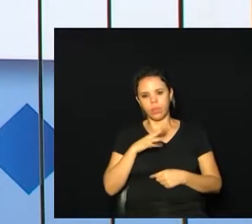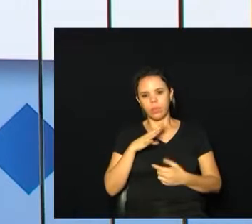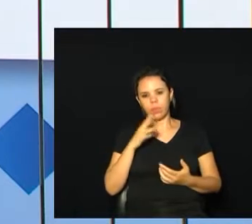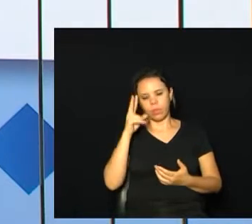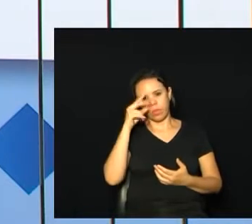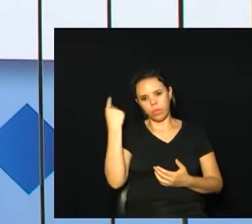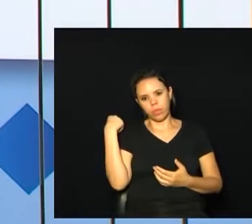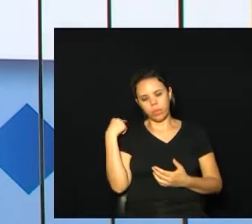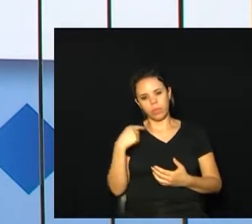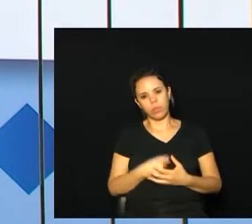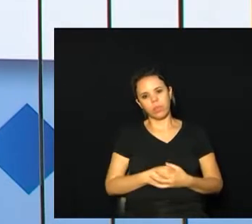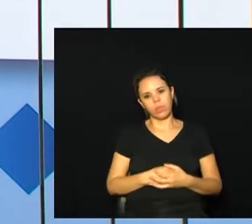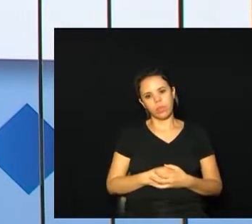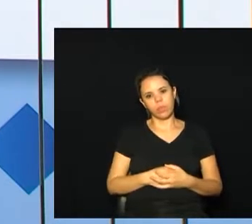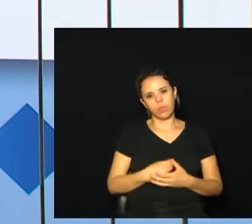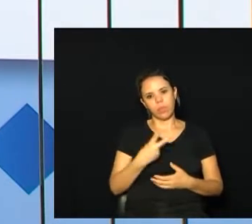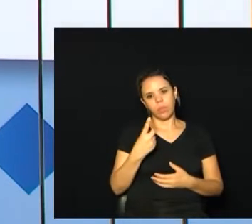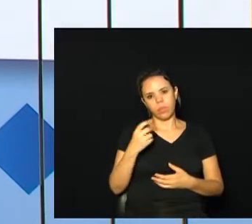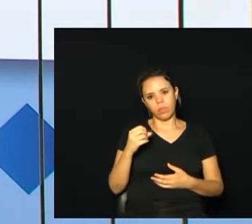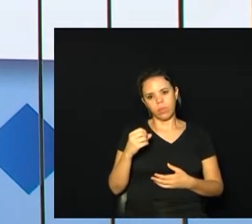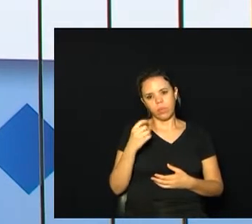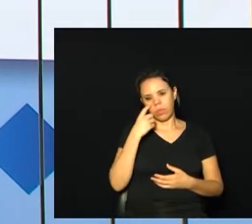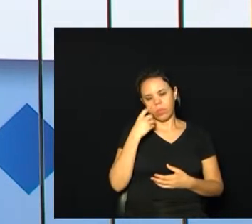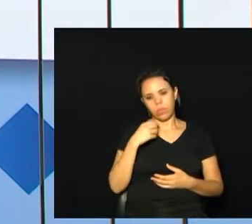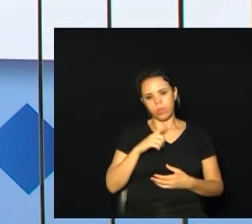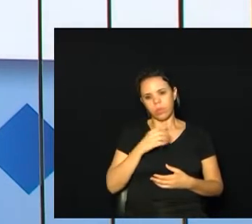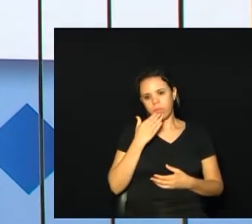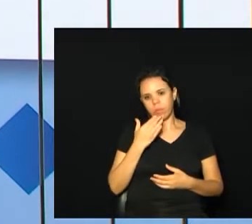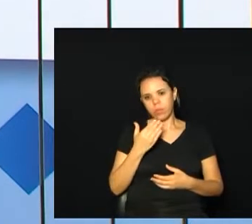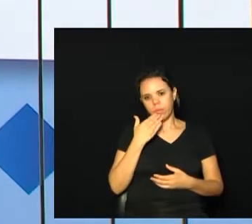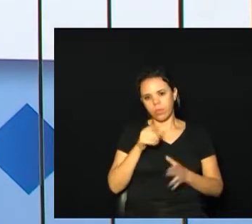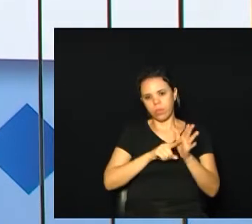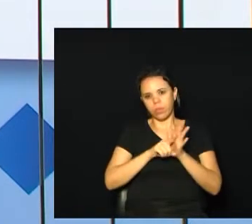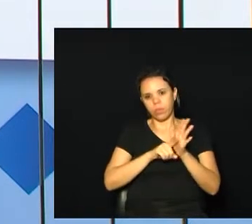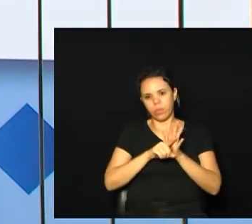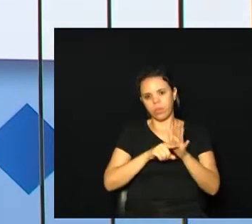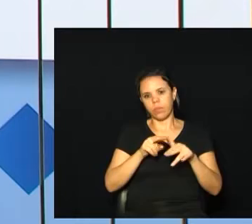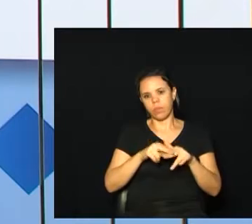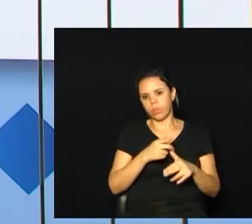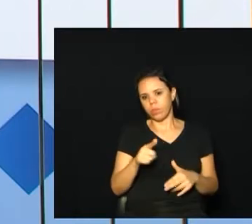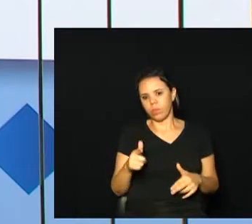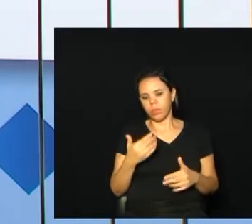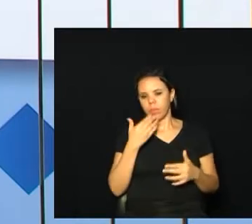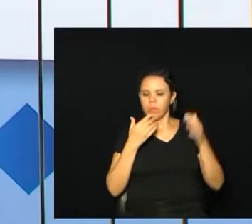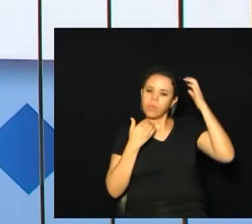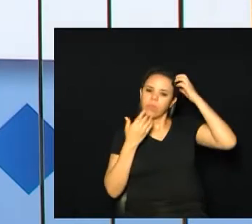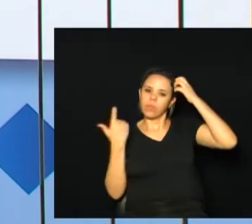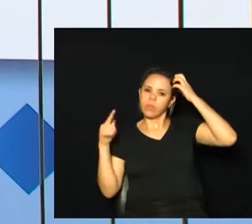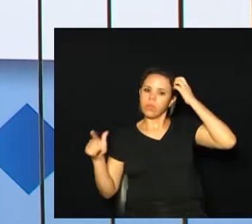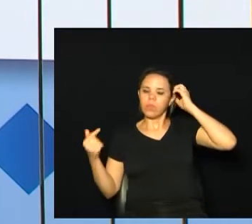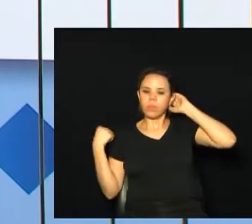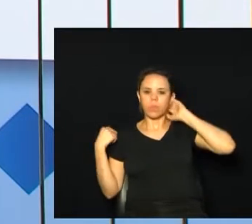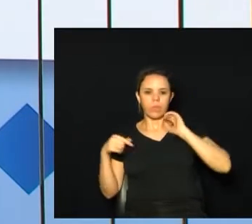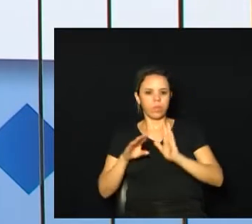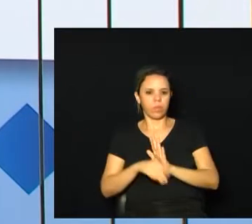Na legislatura passada, em 2019, chegou a haver um pedido de instauração, porém, a solicitação na época